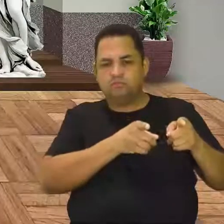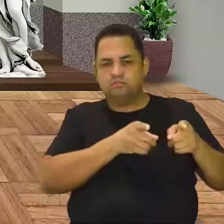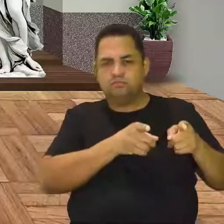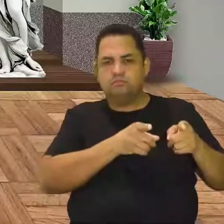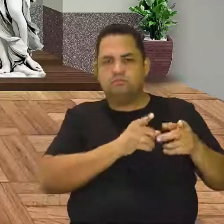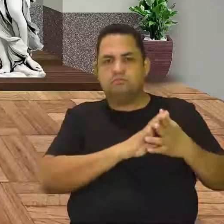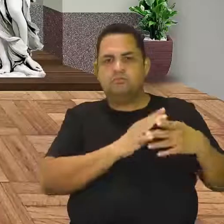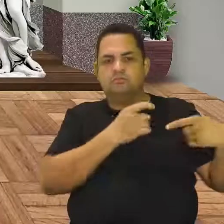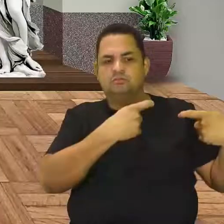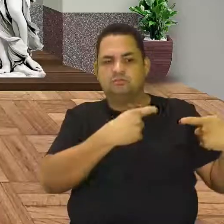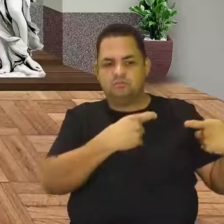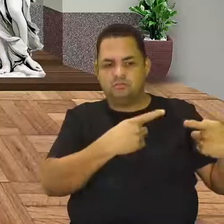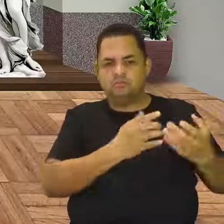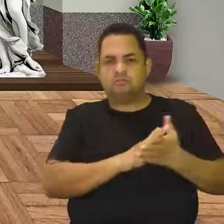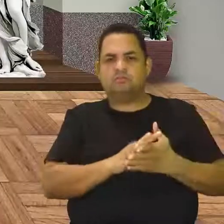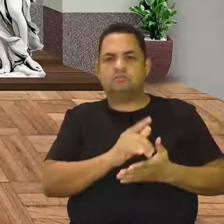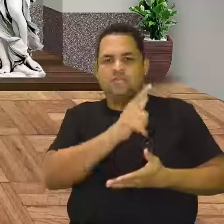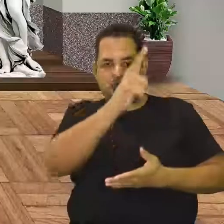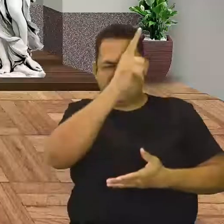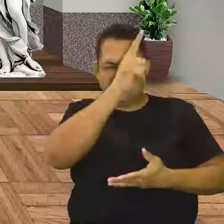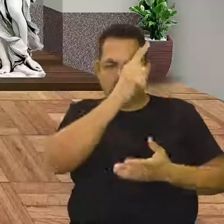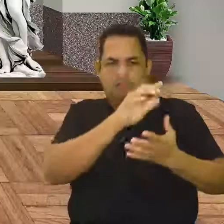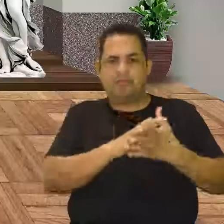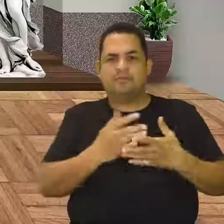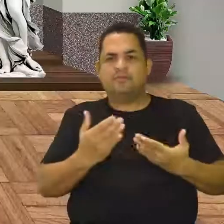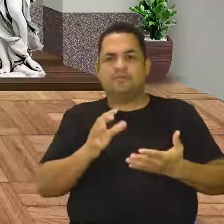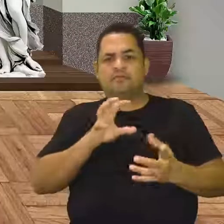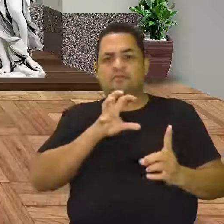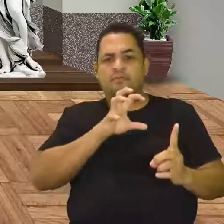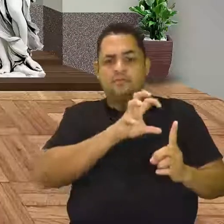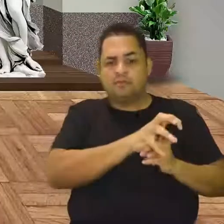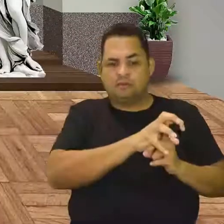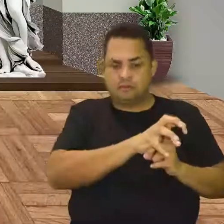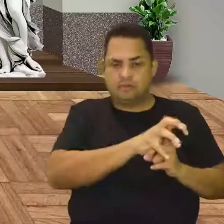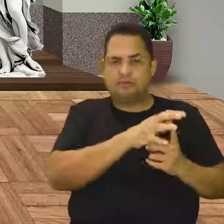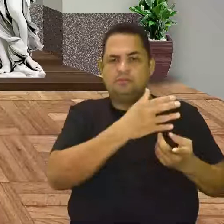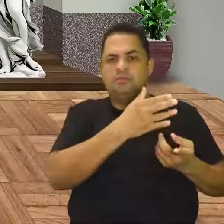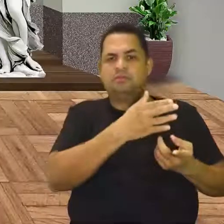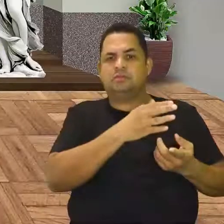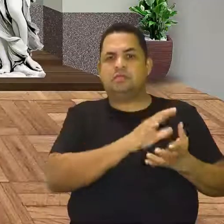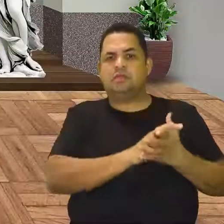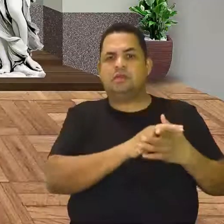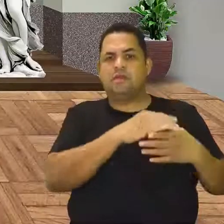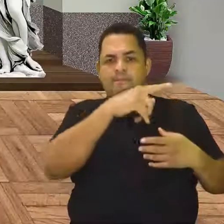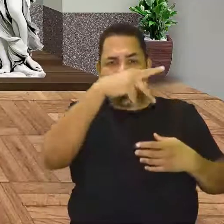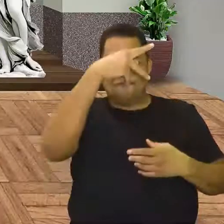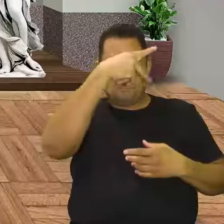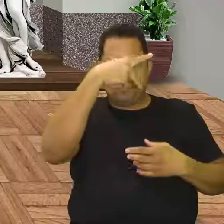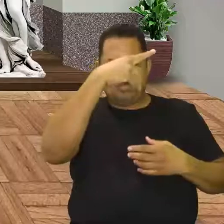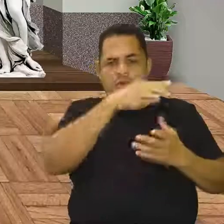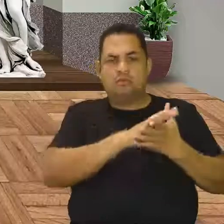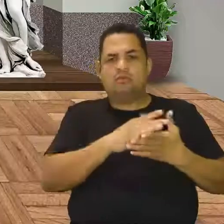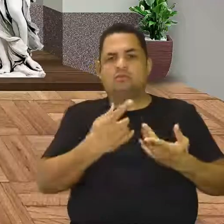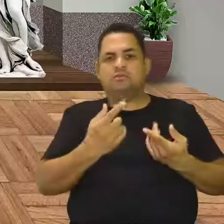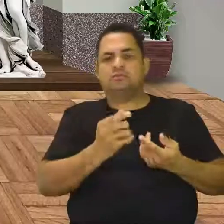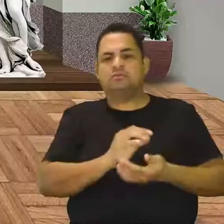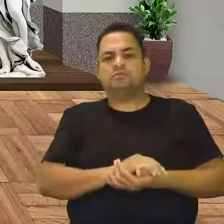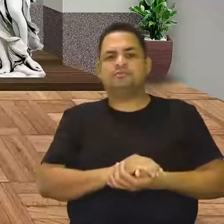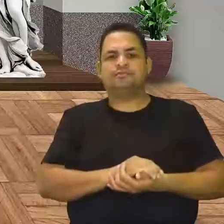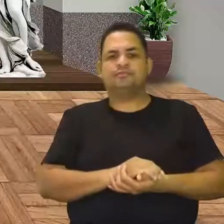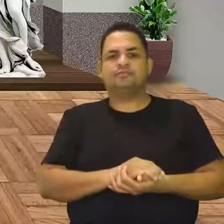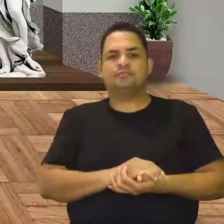que vai envolver a Alemanha invadindo o território polonês e logo terá a reação da Inglaterra e da